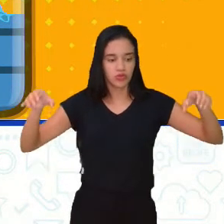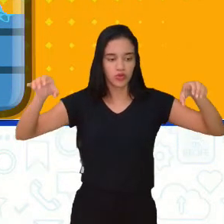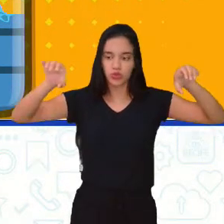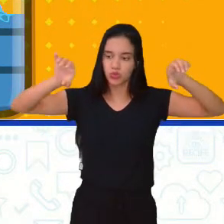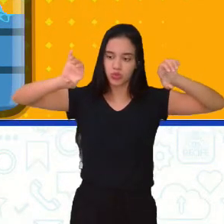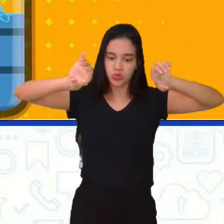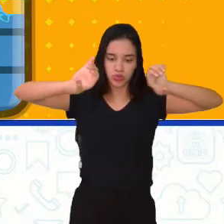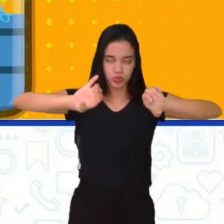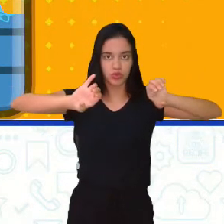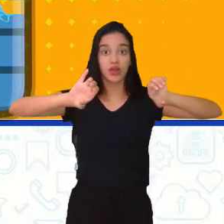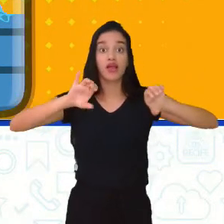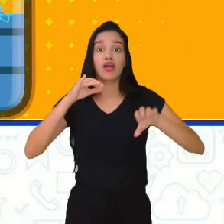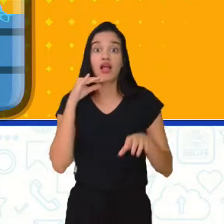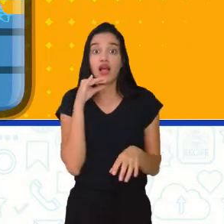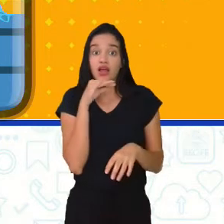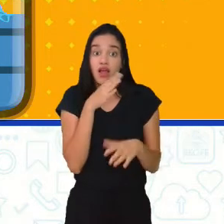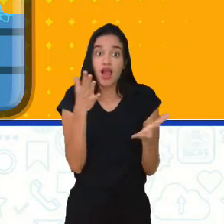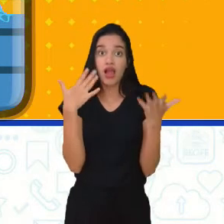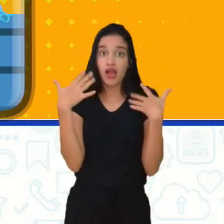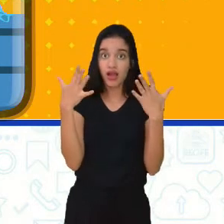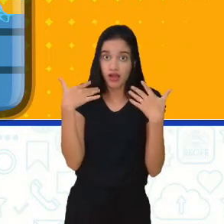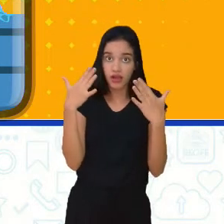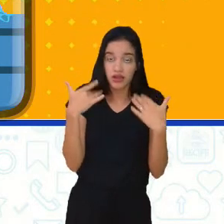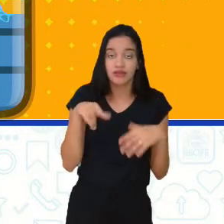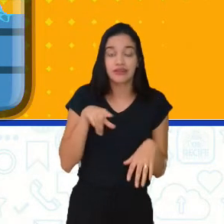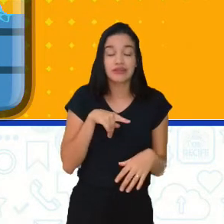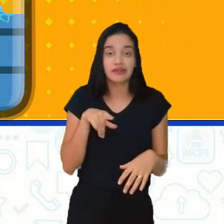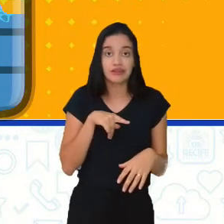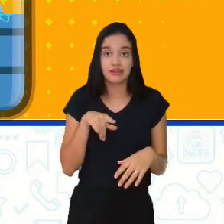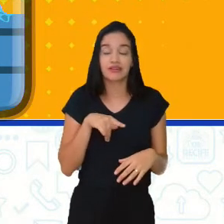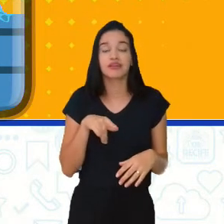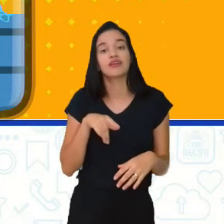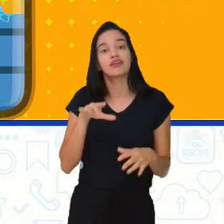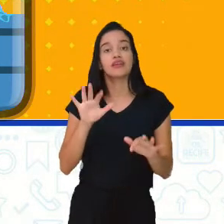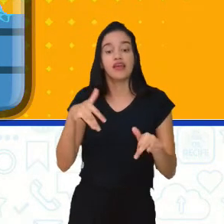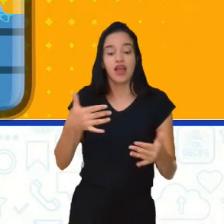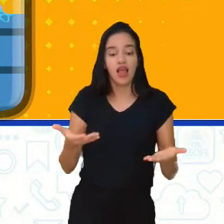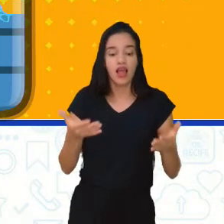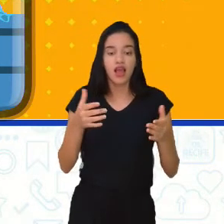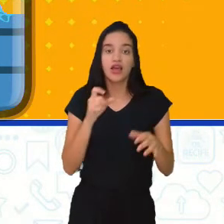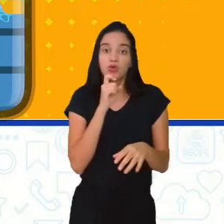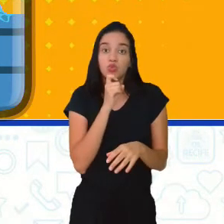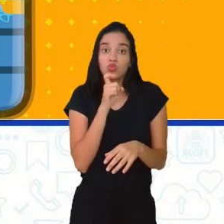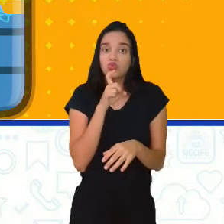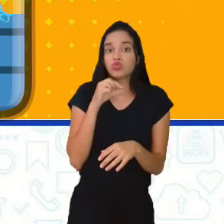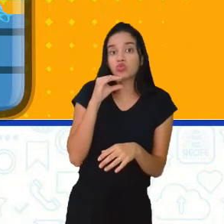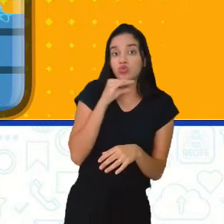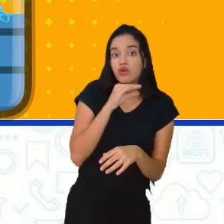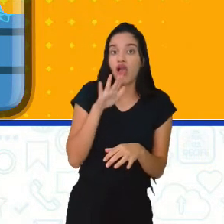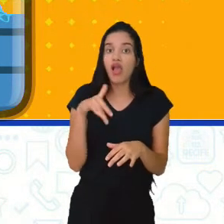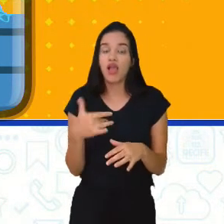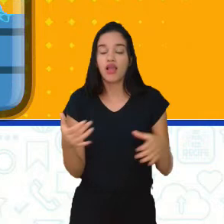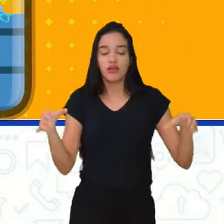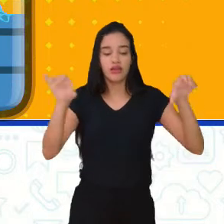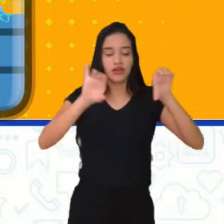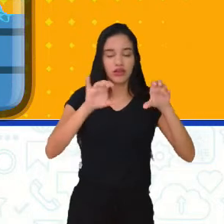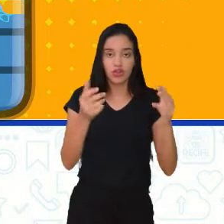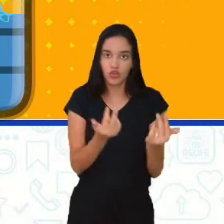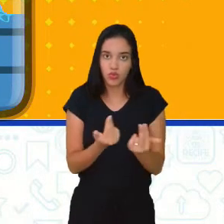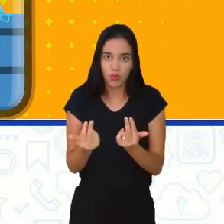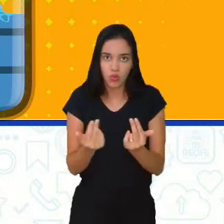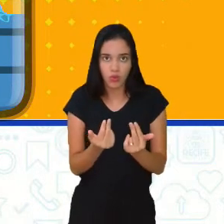de transferência de calor, atingem a mesma temperatura. Então, é o que está sendo colocado aí. A água fria com a água